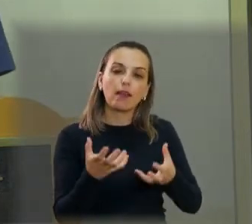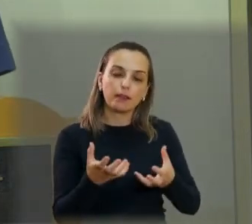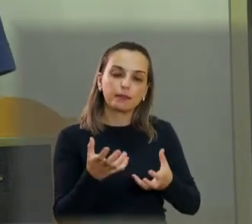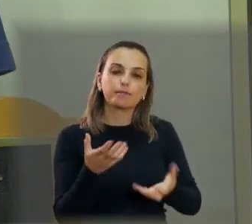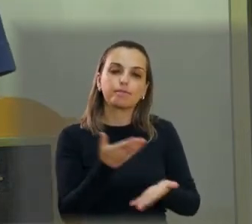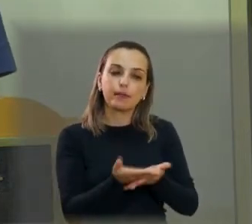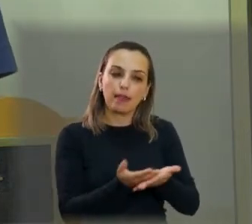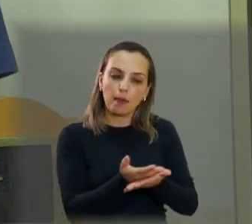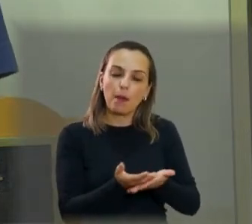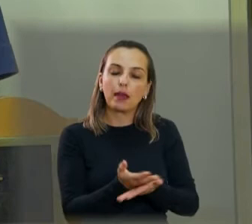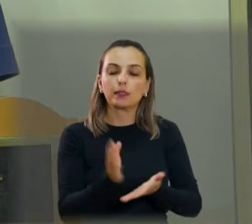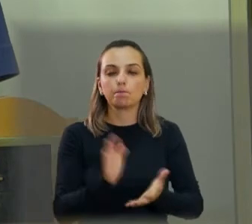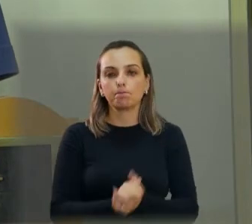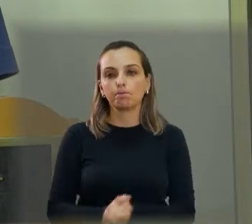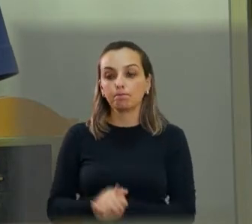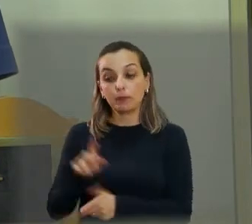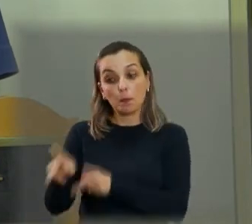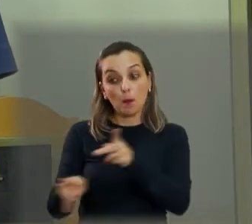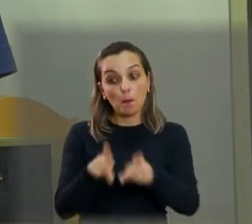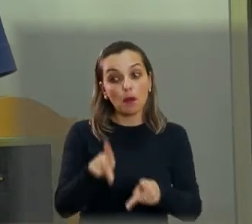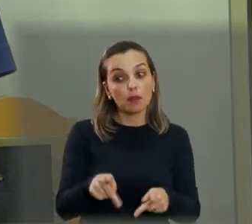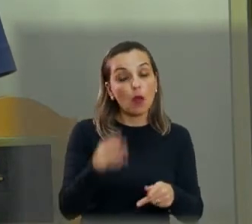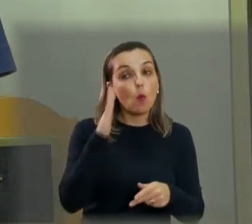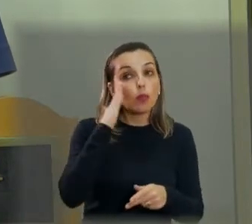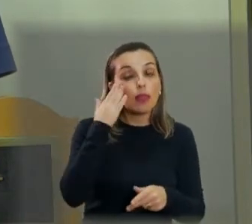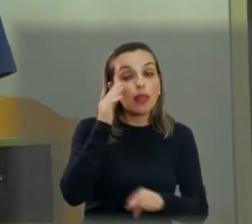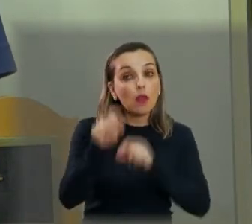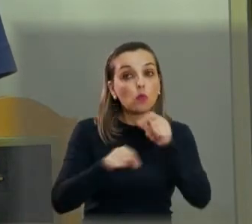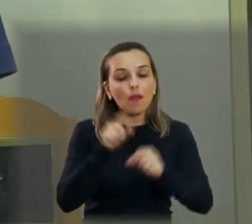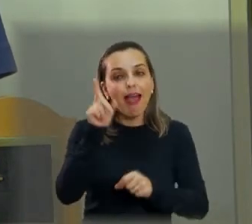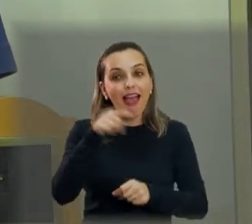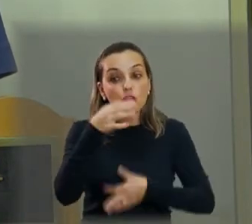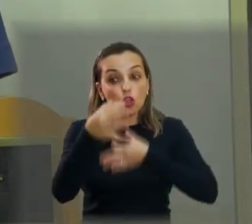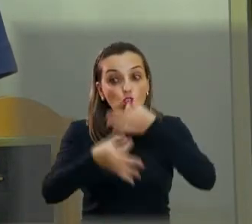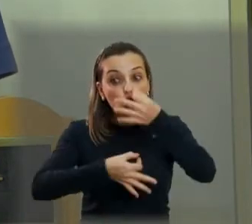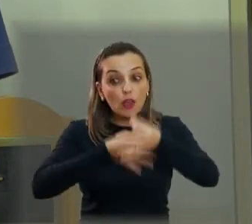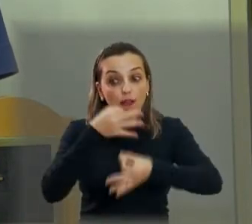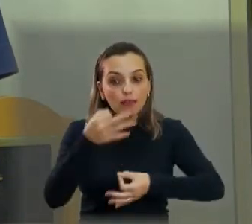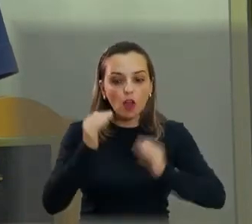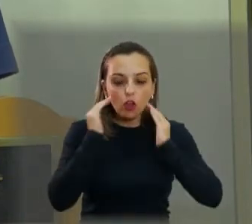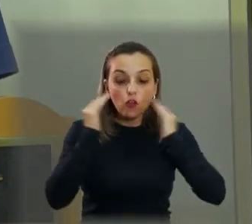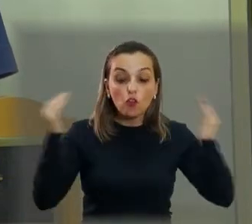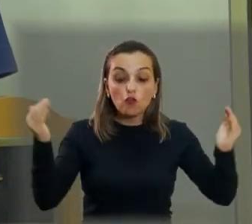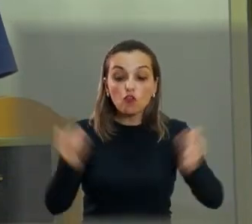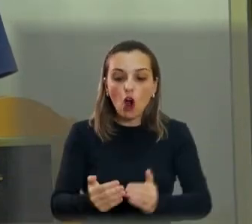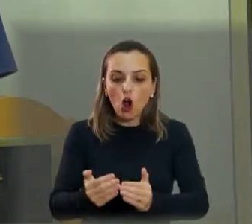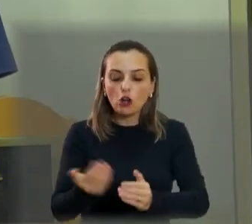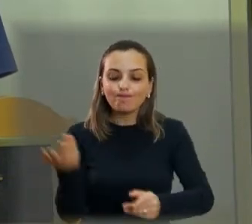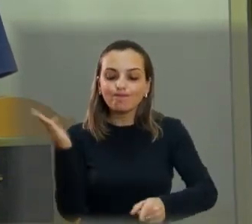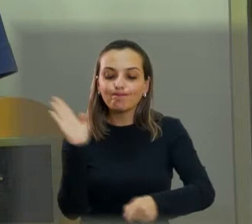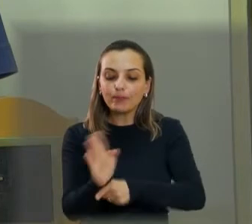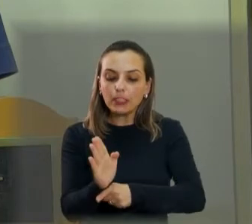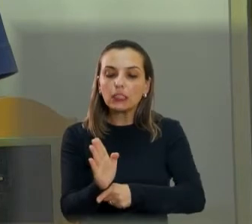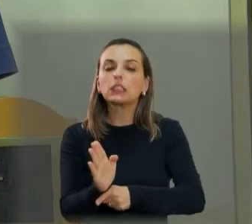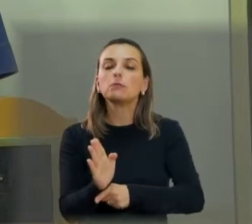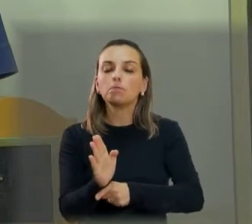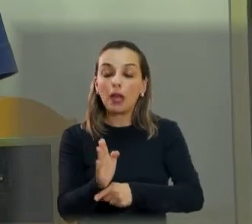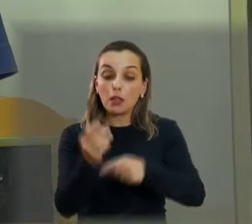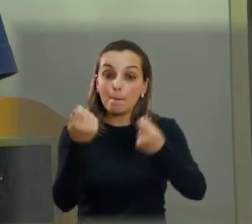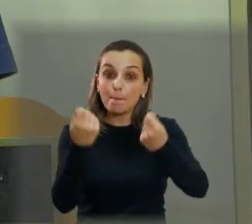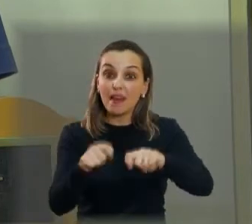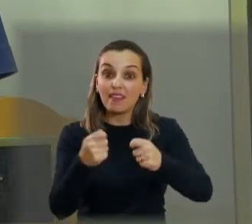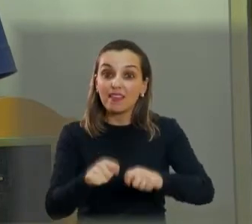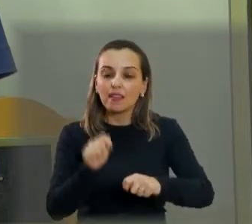Essa população precisa entender que tudo o que vem de sugestão gira em torno disso. Você tem que garantir assistência, mas a gente tem que trabalhar